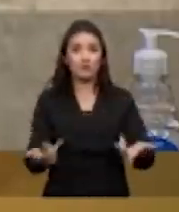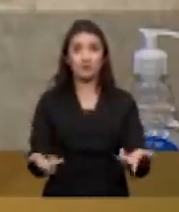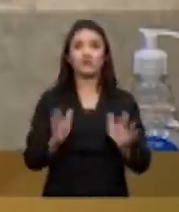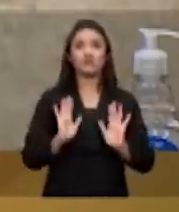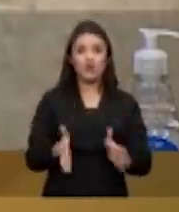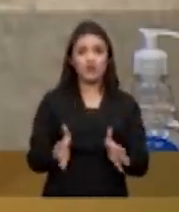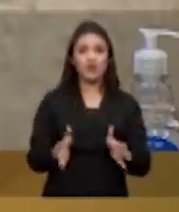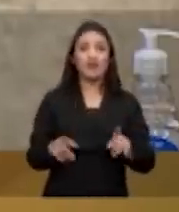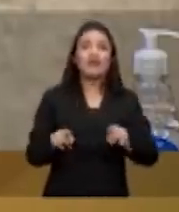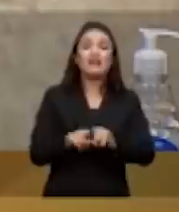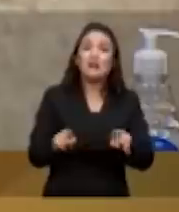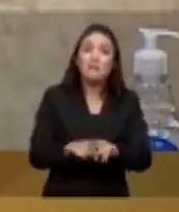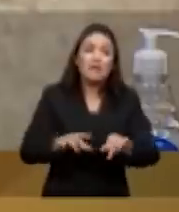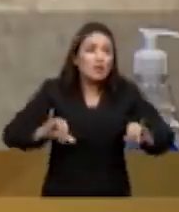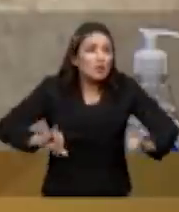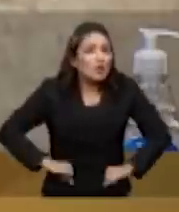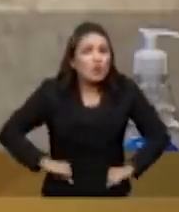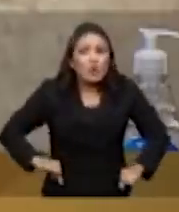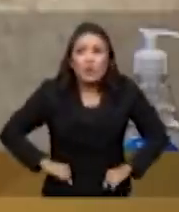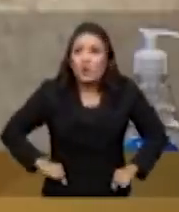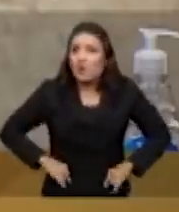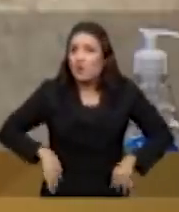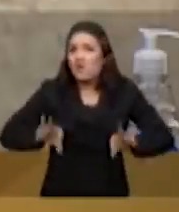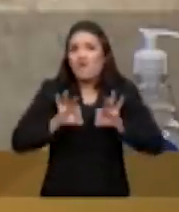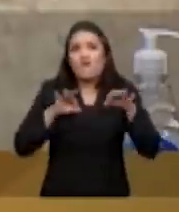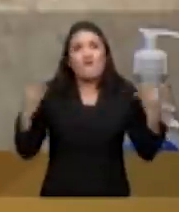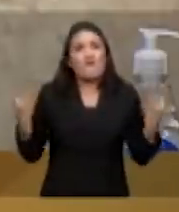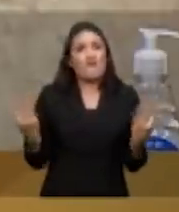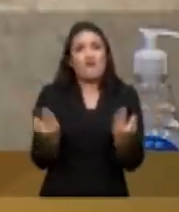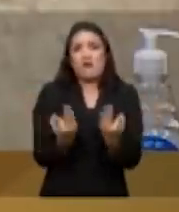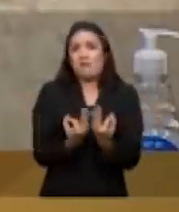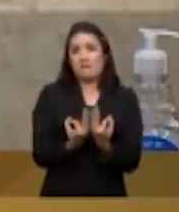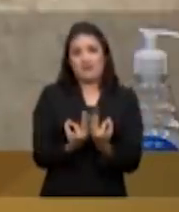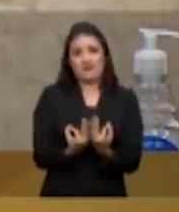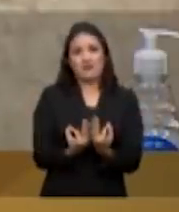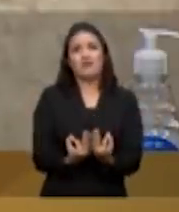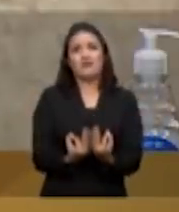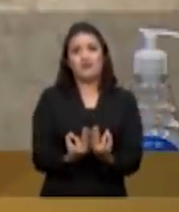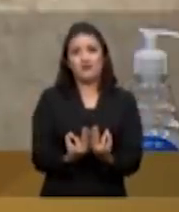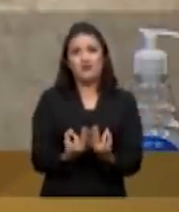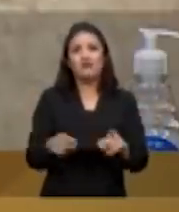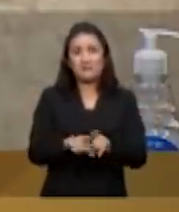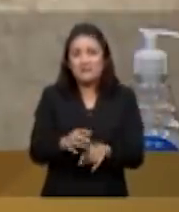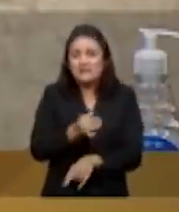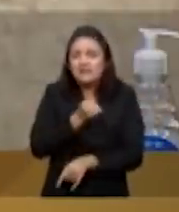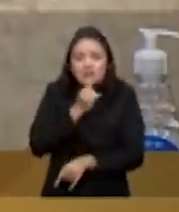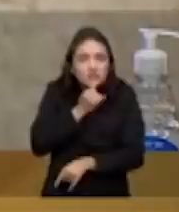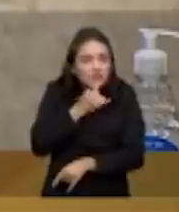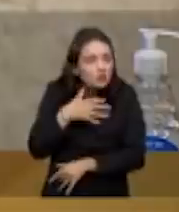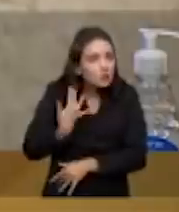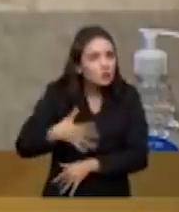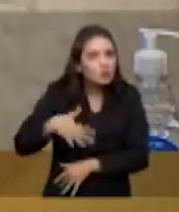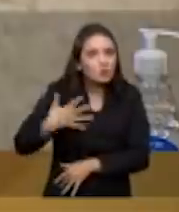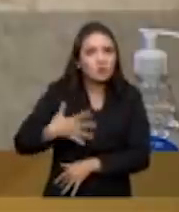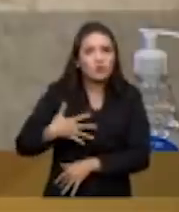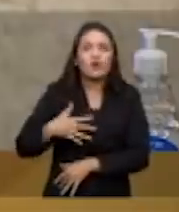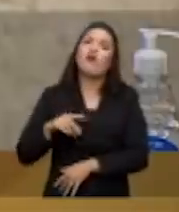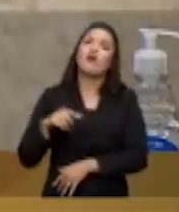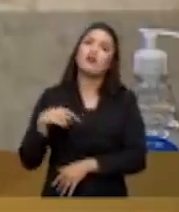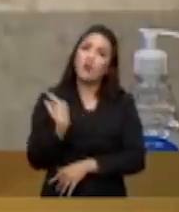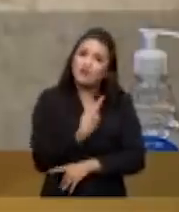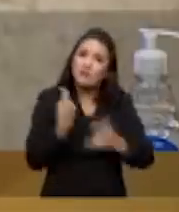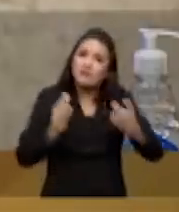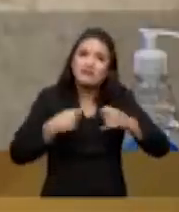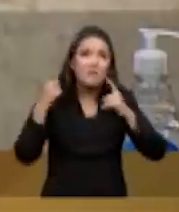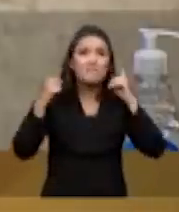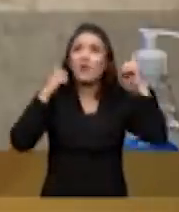e levou a dor a esses familiares que perderam entes queridos. Devemos nos preocupar